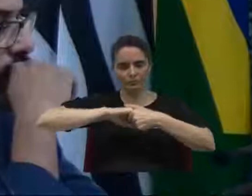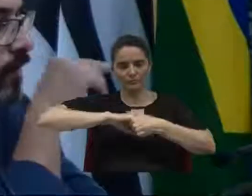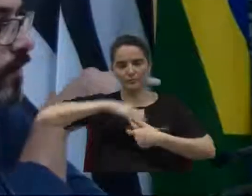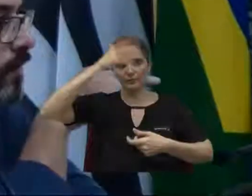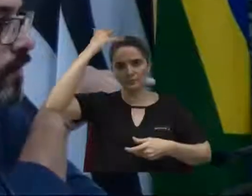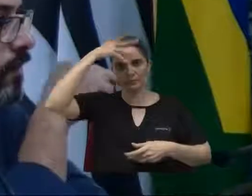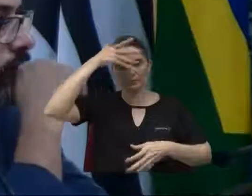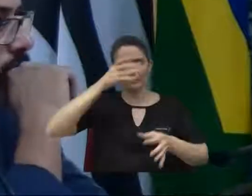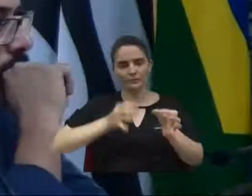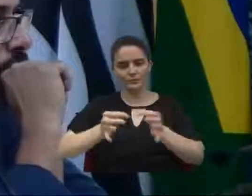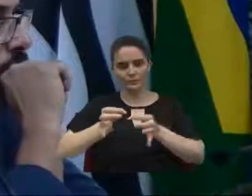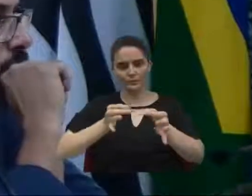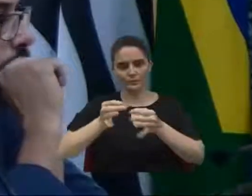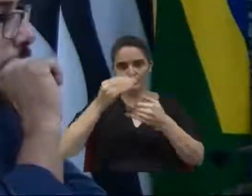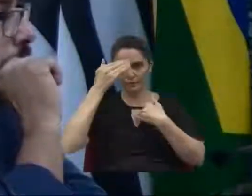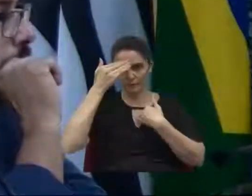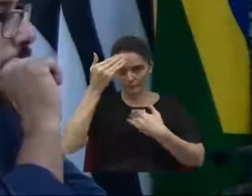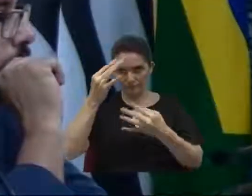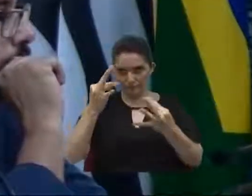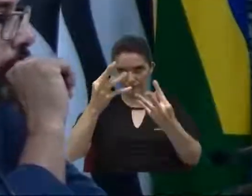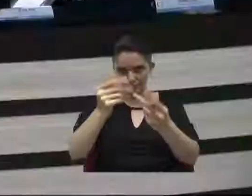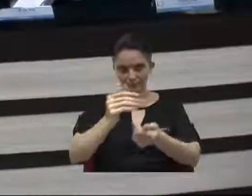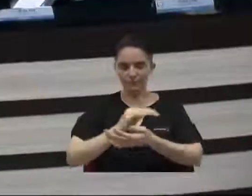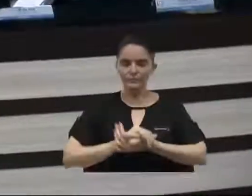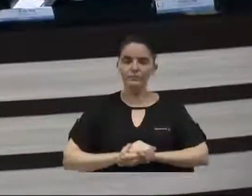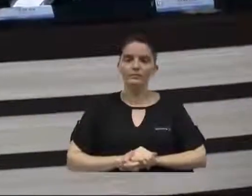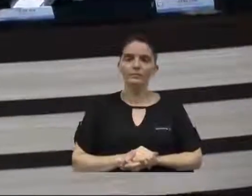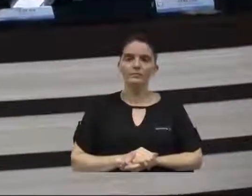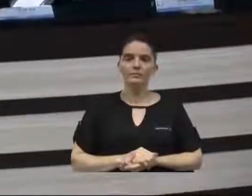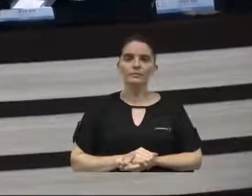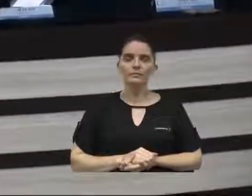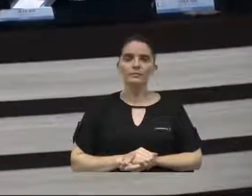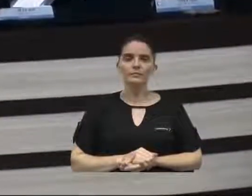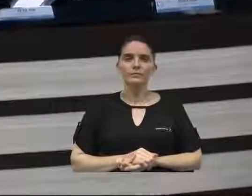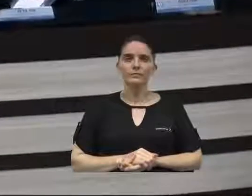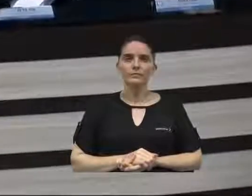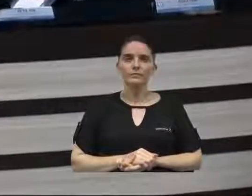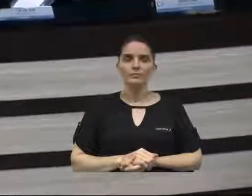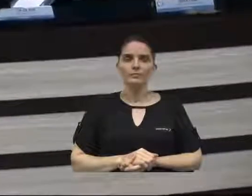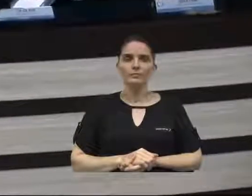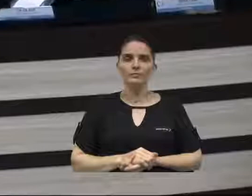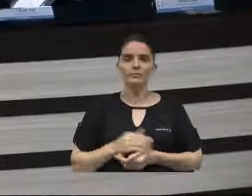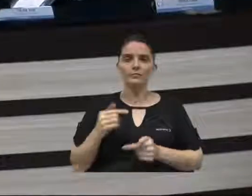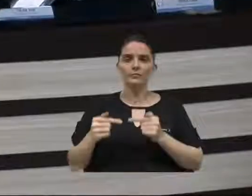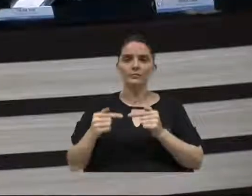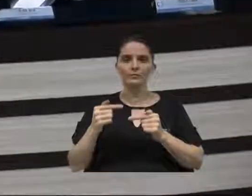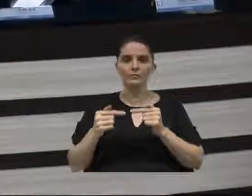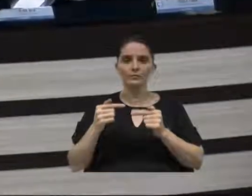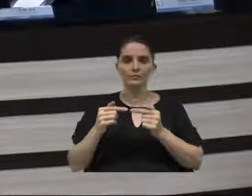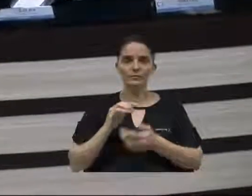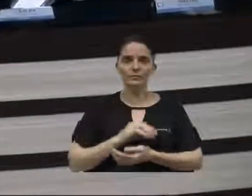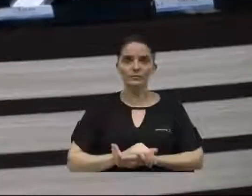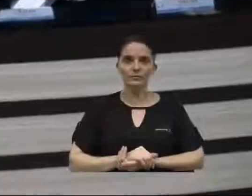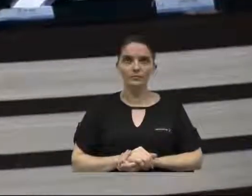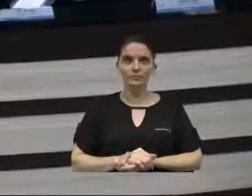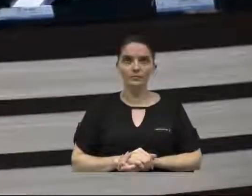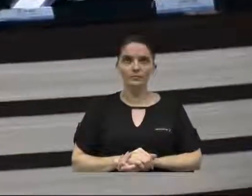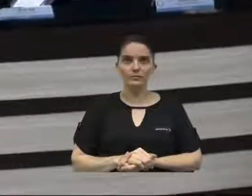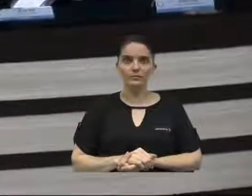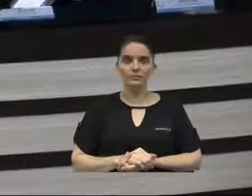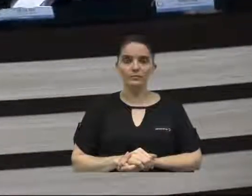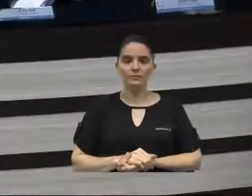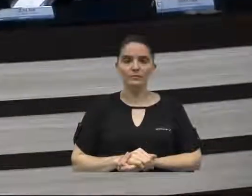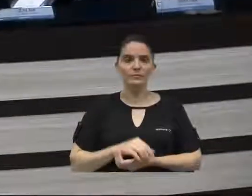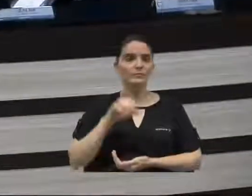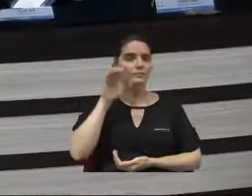esse projeto. Obrigada a todos. Continue a discussão. Eu quero. Vereador